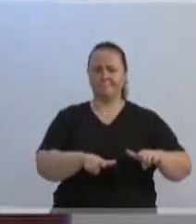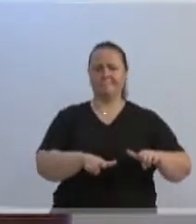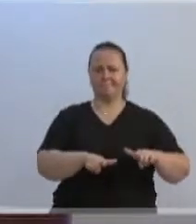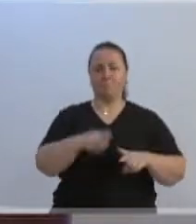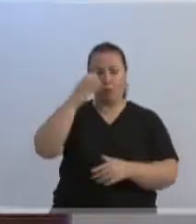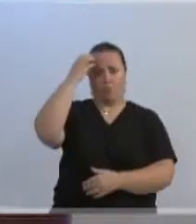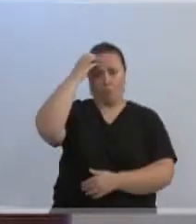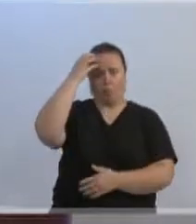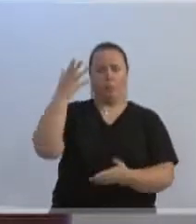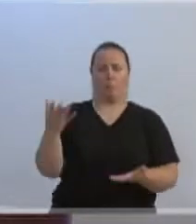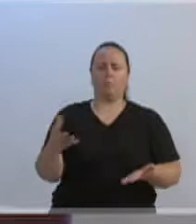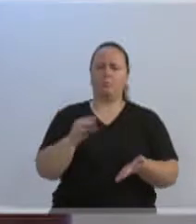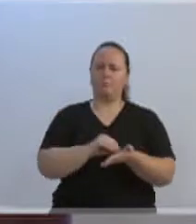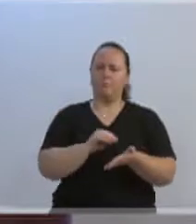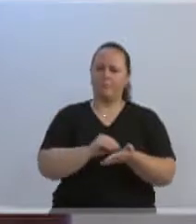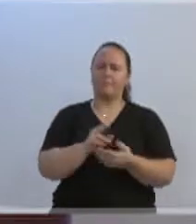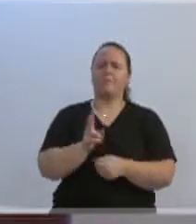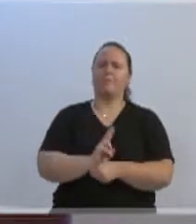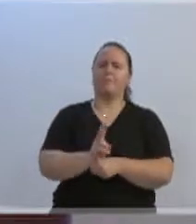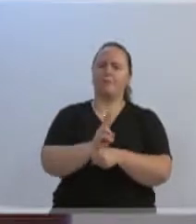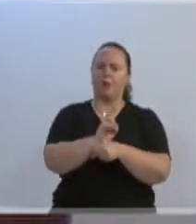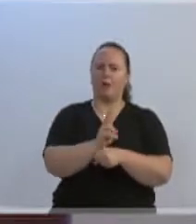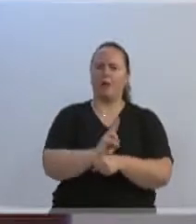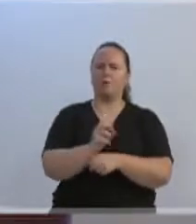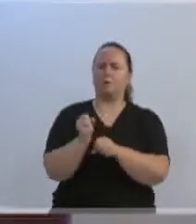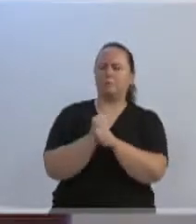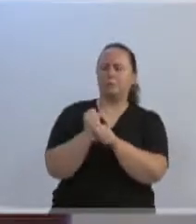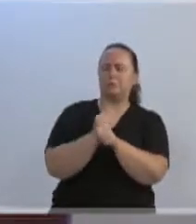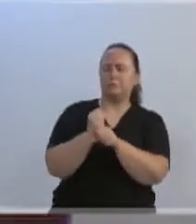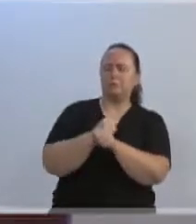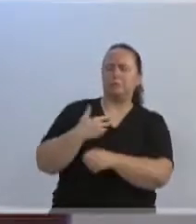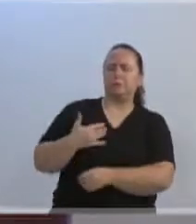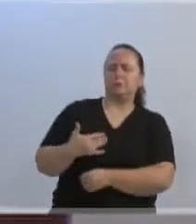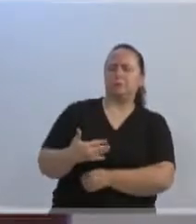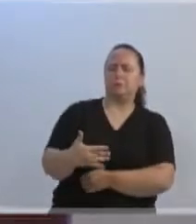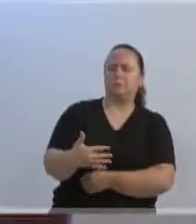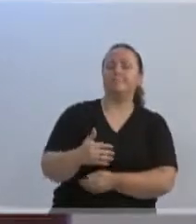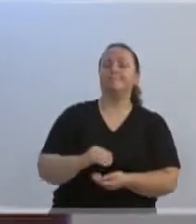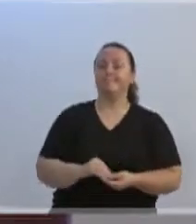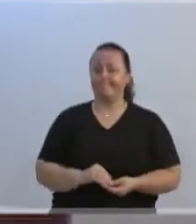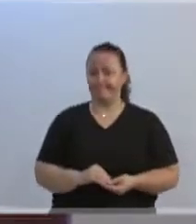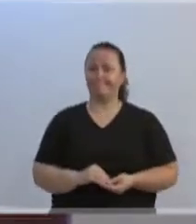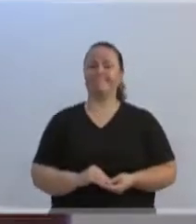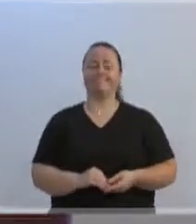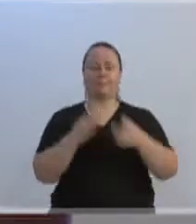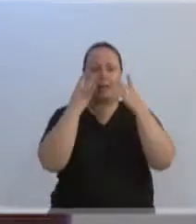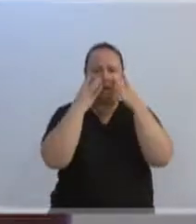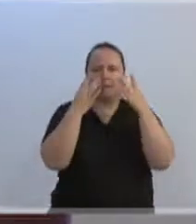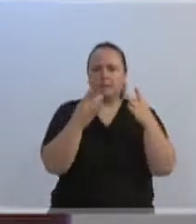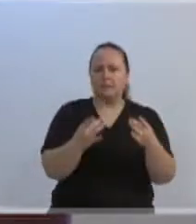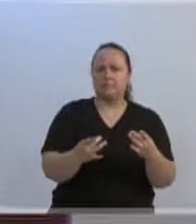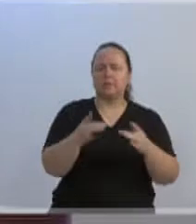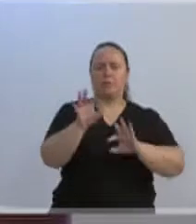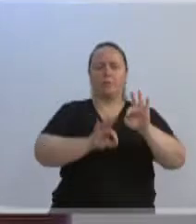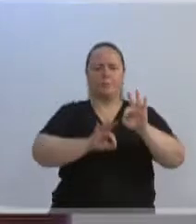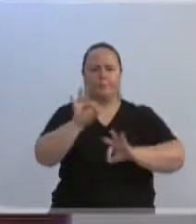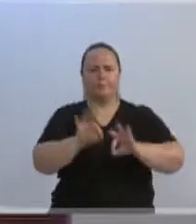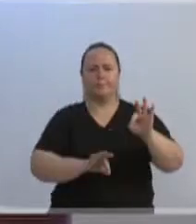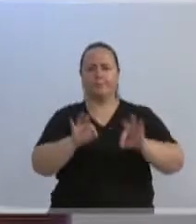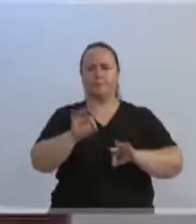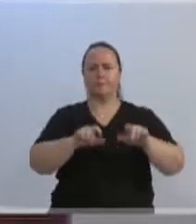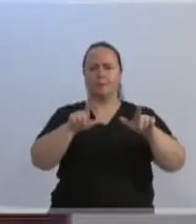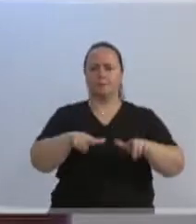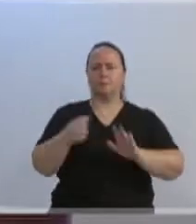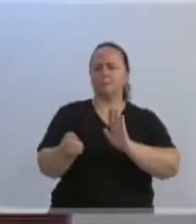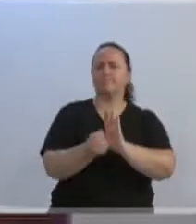ocupo falta de fiscalização do município durante muitos e muitos anos falta de atenção e regularização fundiária durante